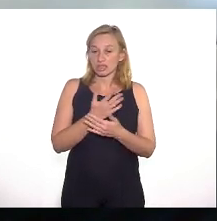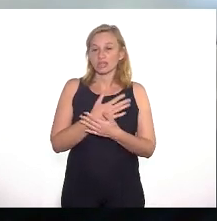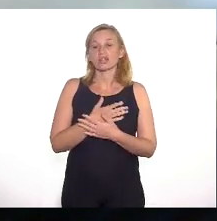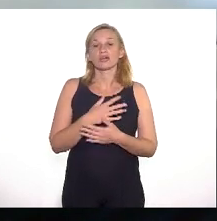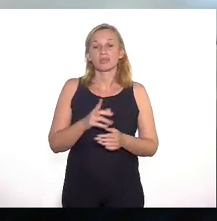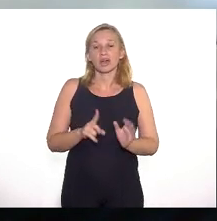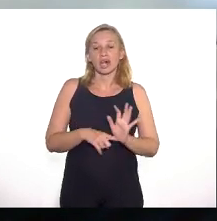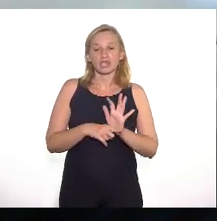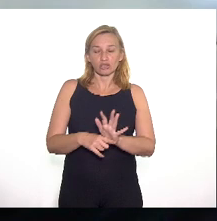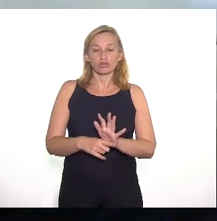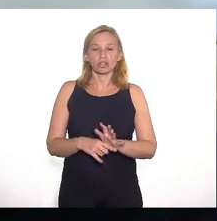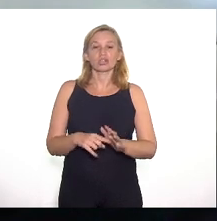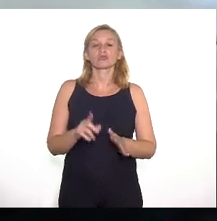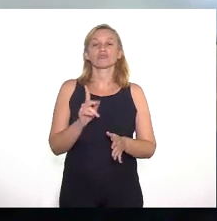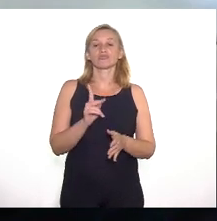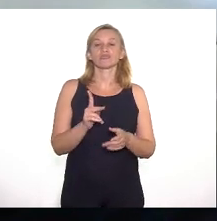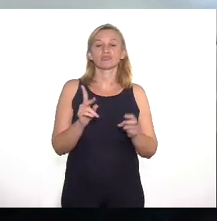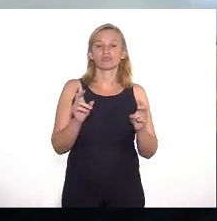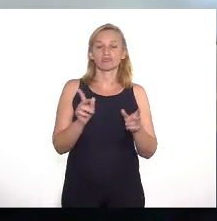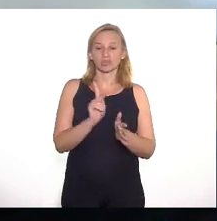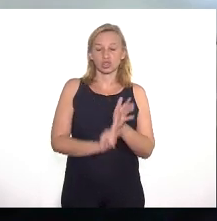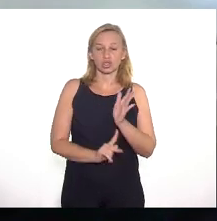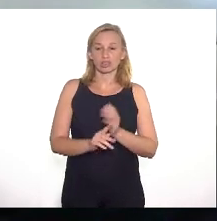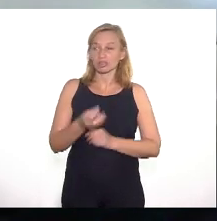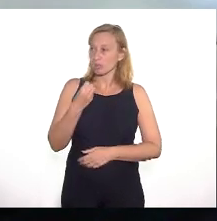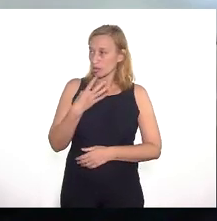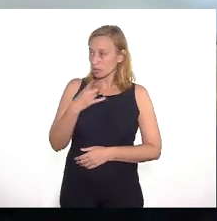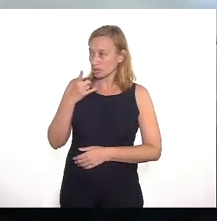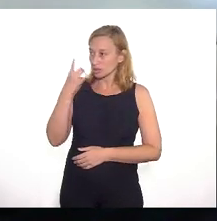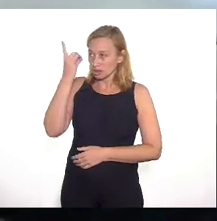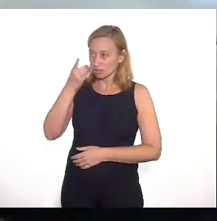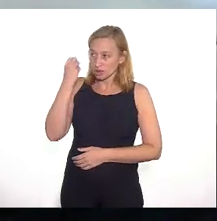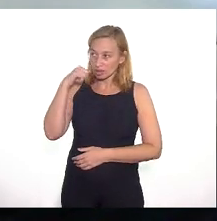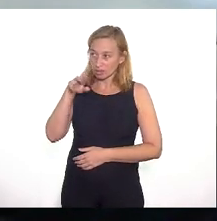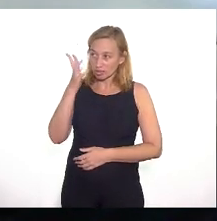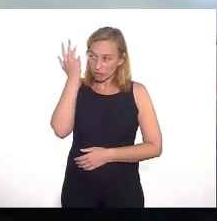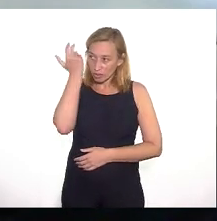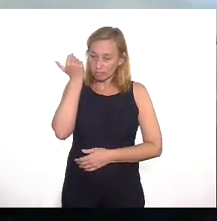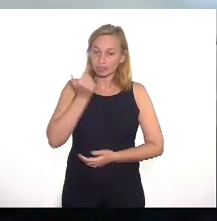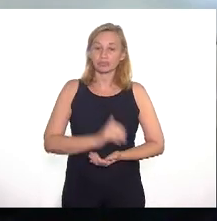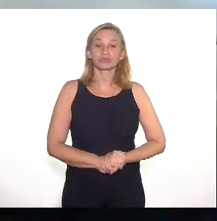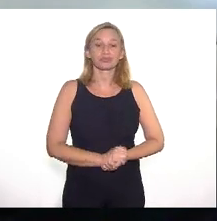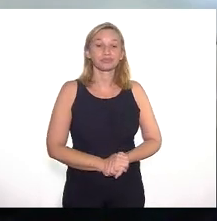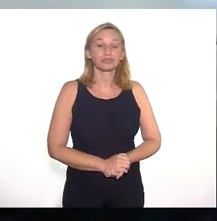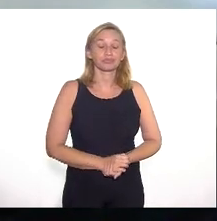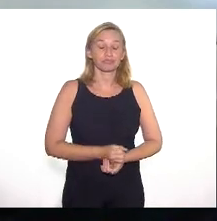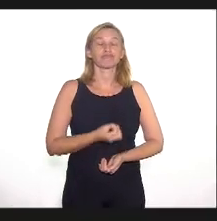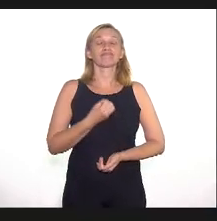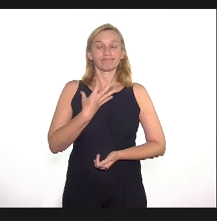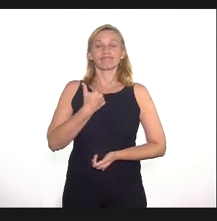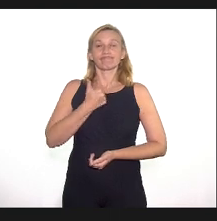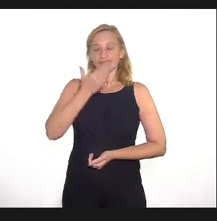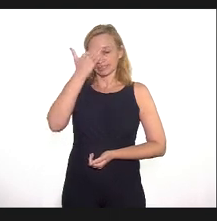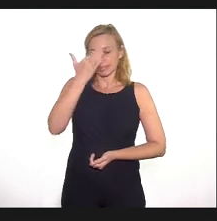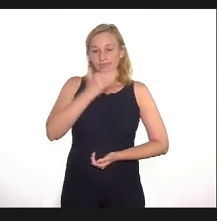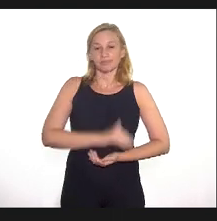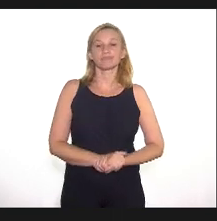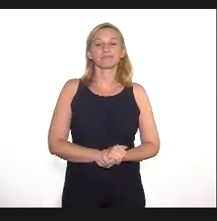defesa, a personalidade do mesmo. Tá bom, deputado Márcio Paz? Deputado William Marco. Muito bem,